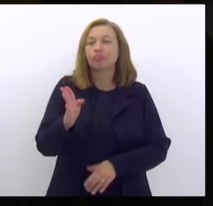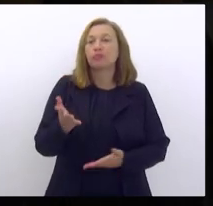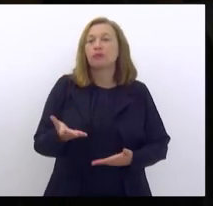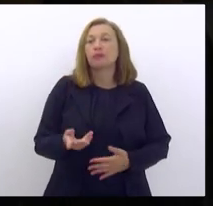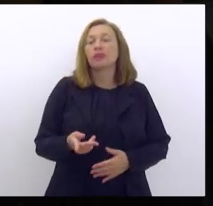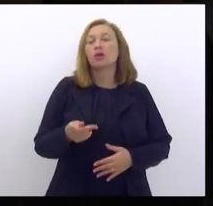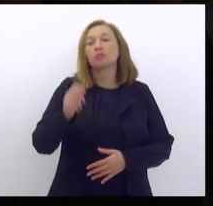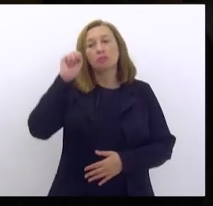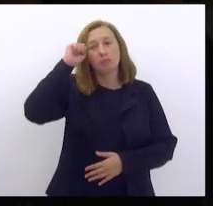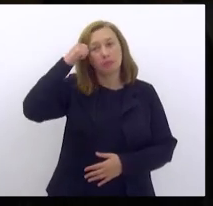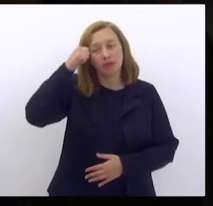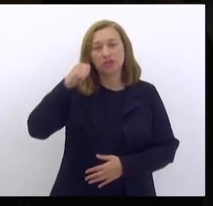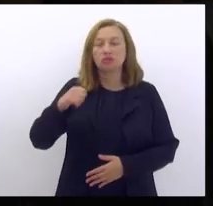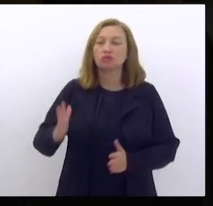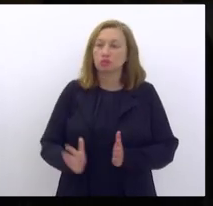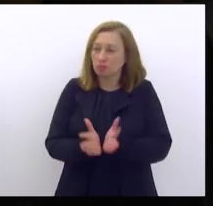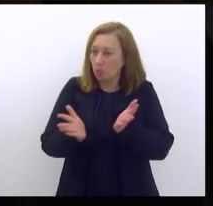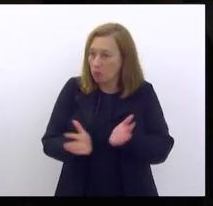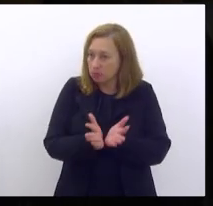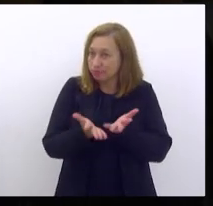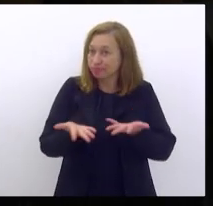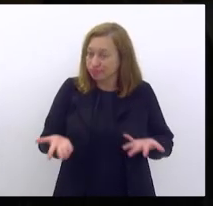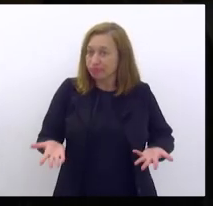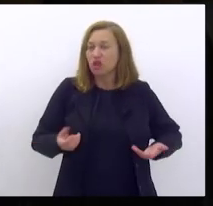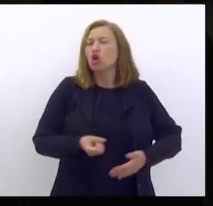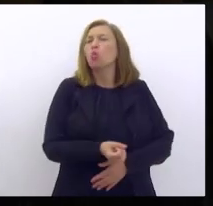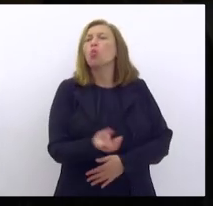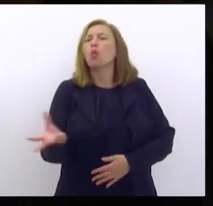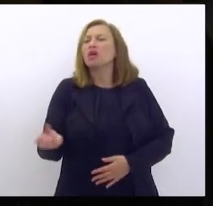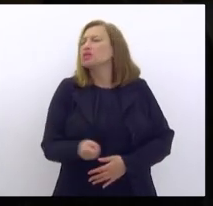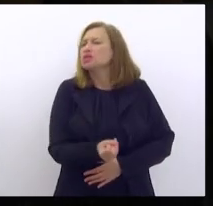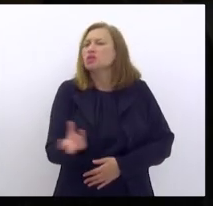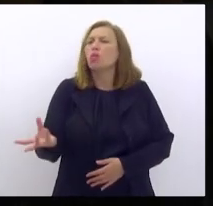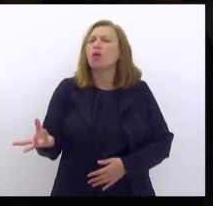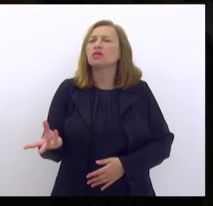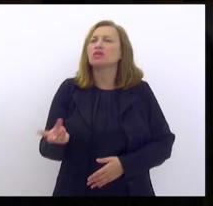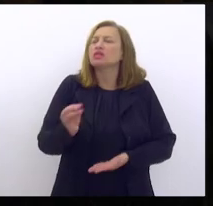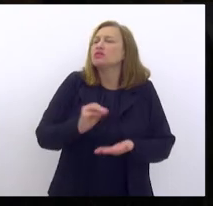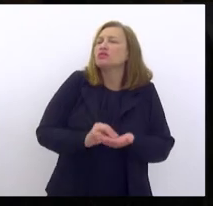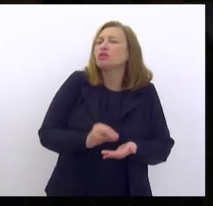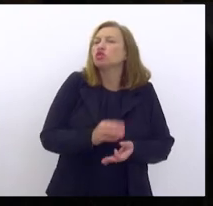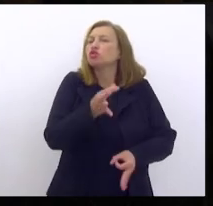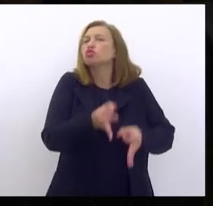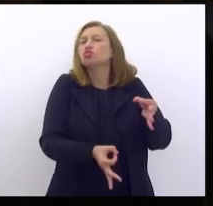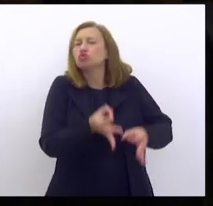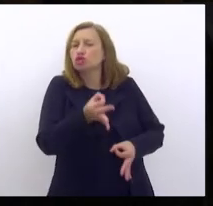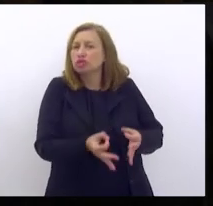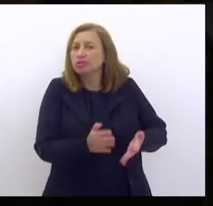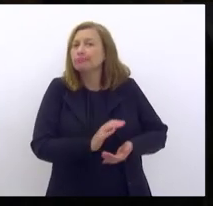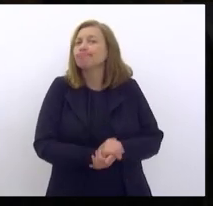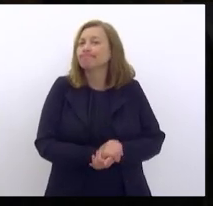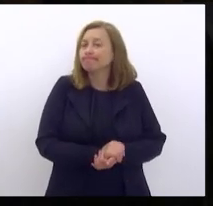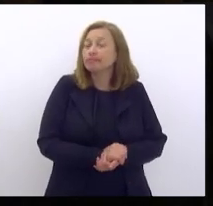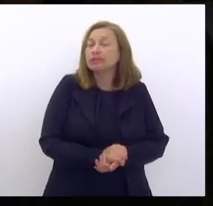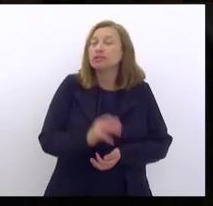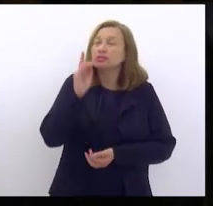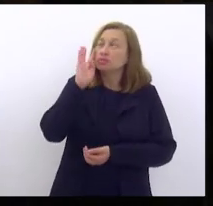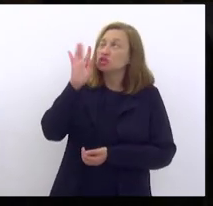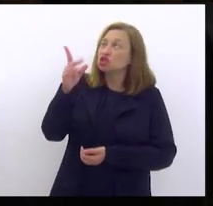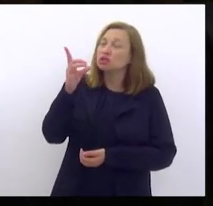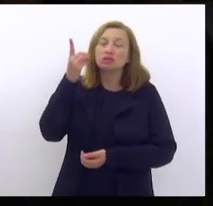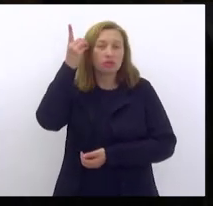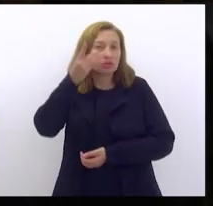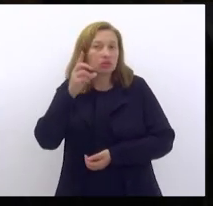os pretos e os pobres. Quantas e quantas injustiças! Imagine, deputado